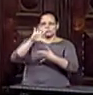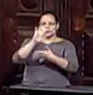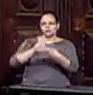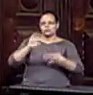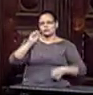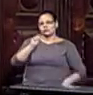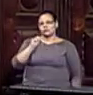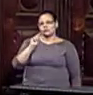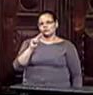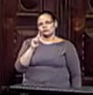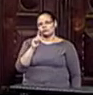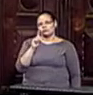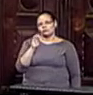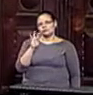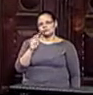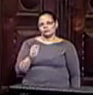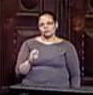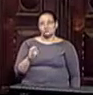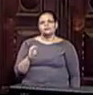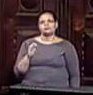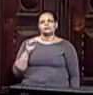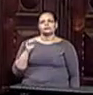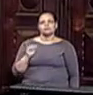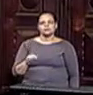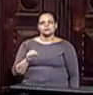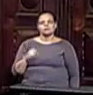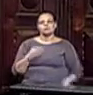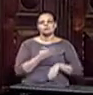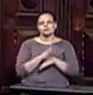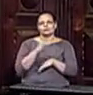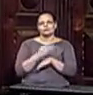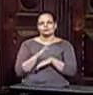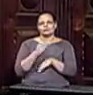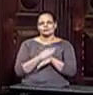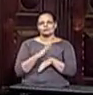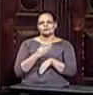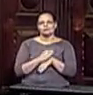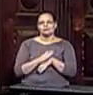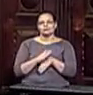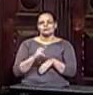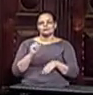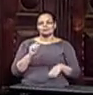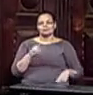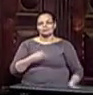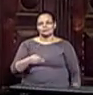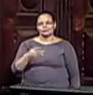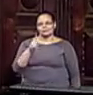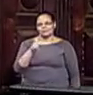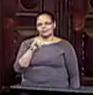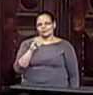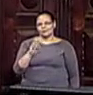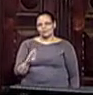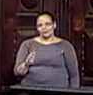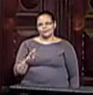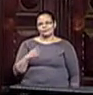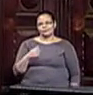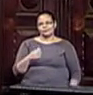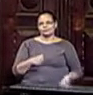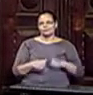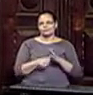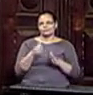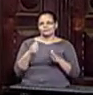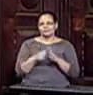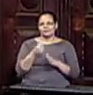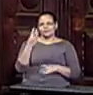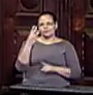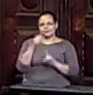começa a exercitar e que se reflete no PIB do primeiro trimestre